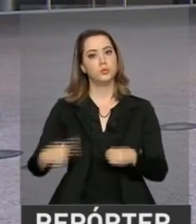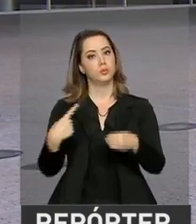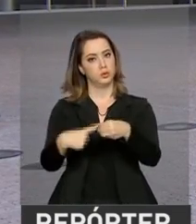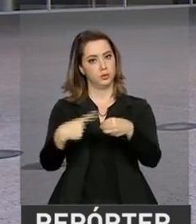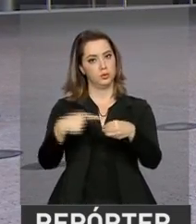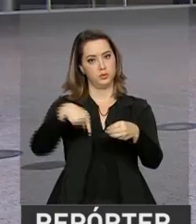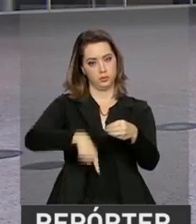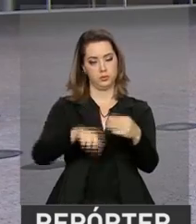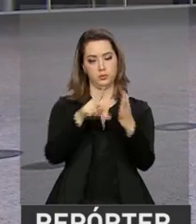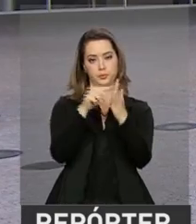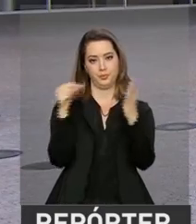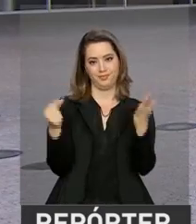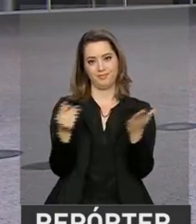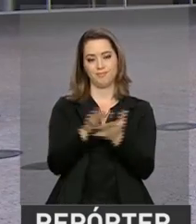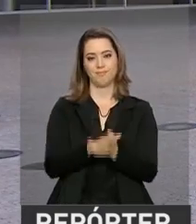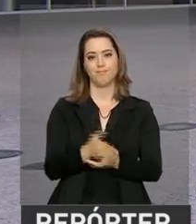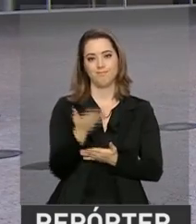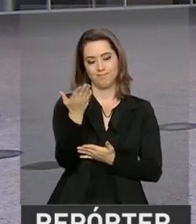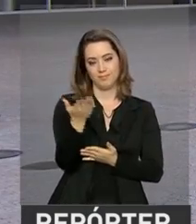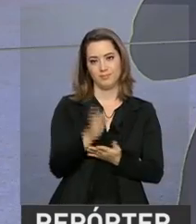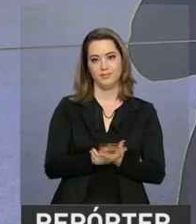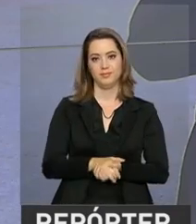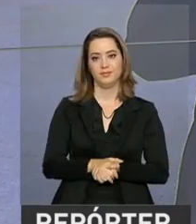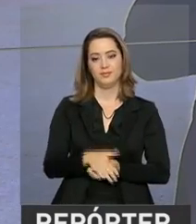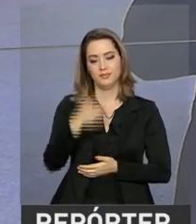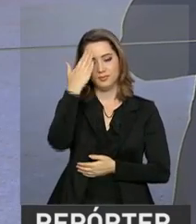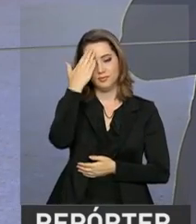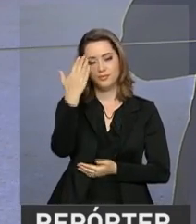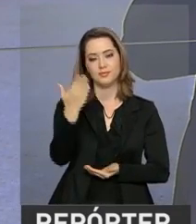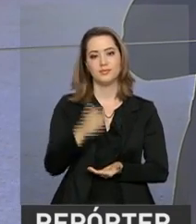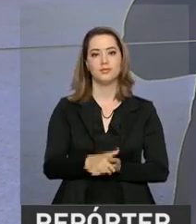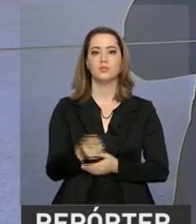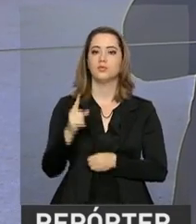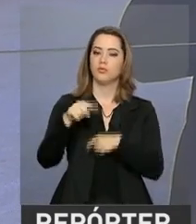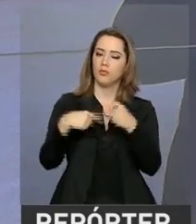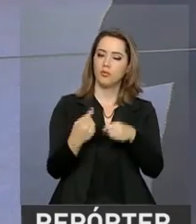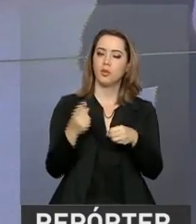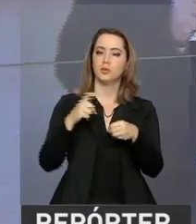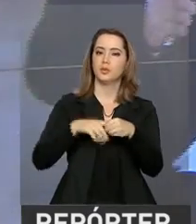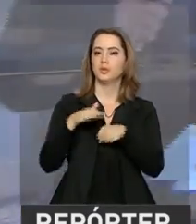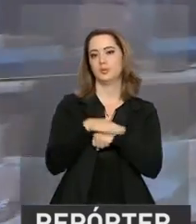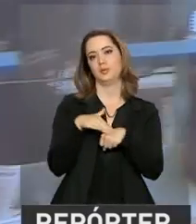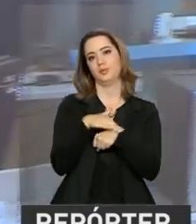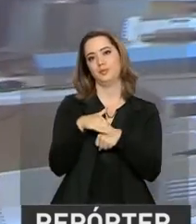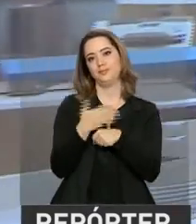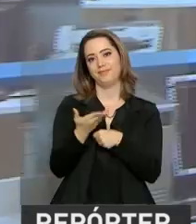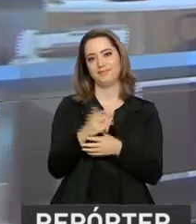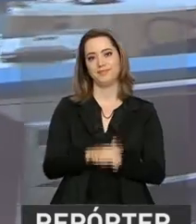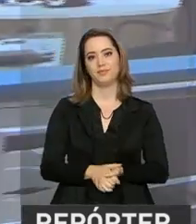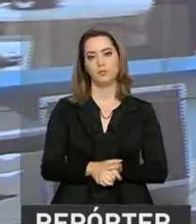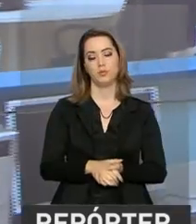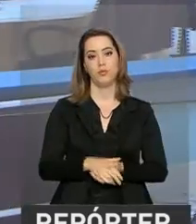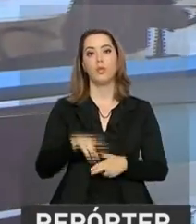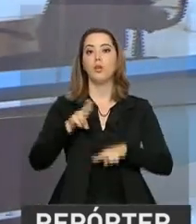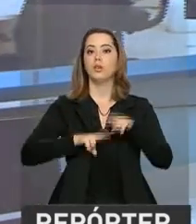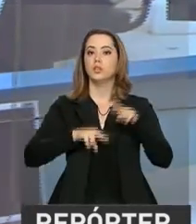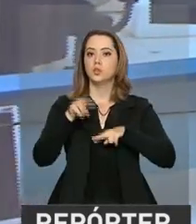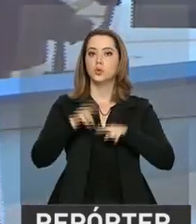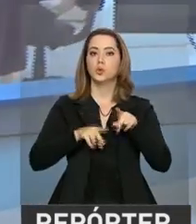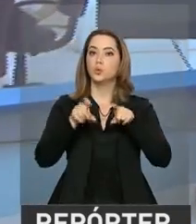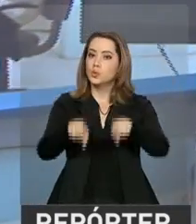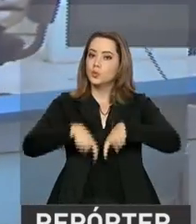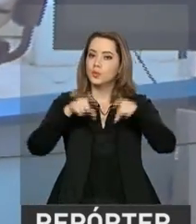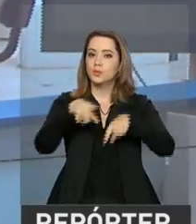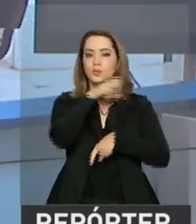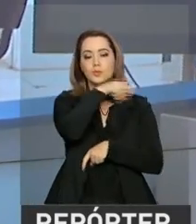Palácio do Planalto. Daniele, voltamos com você. Obrigada, João Pedro. Daqui a pouco a gente volta a conversar. Em junho, o setor agropecuário teve o